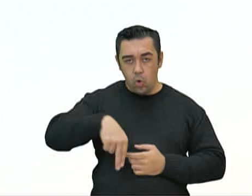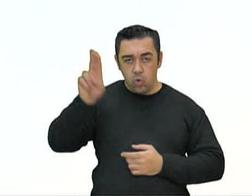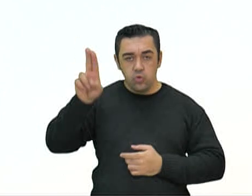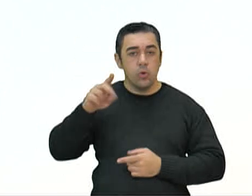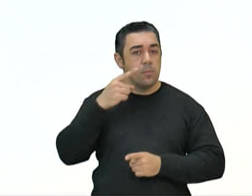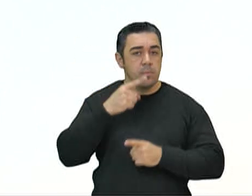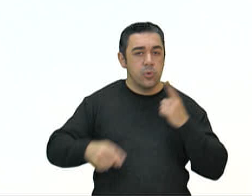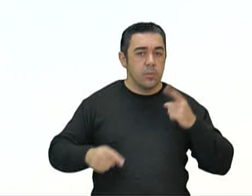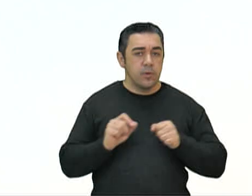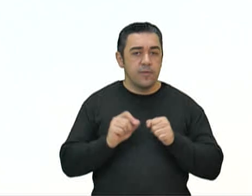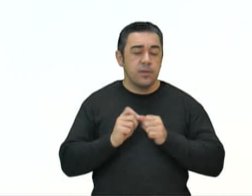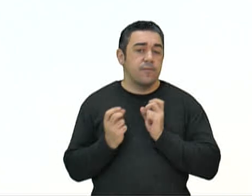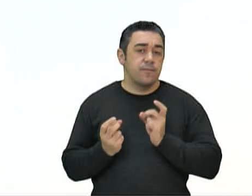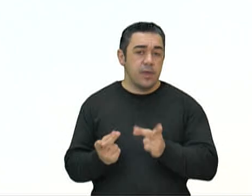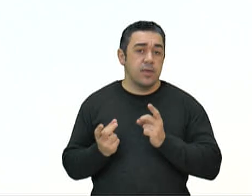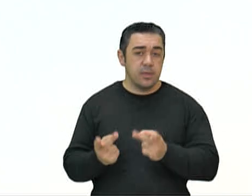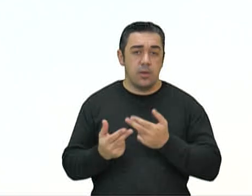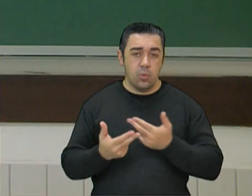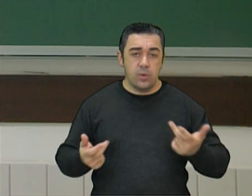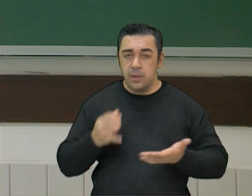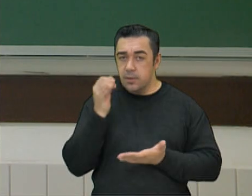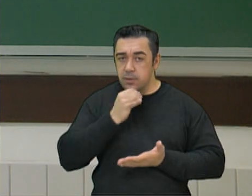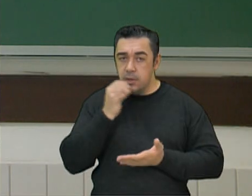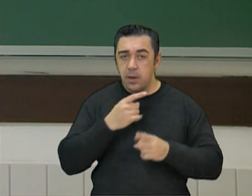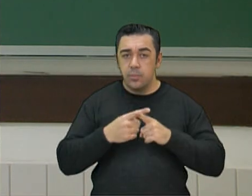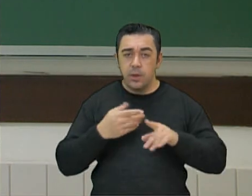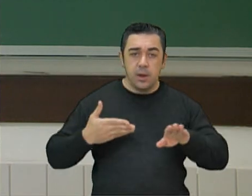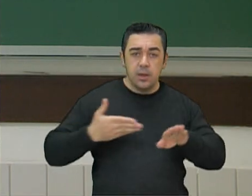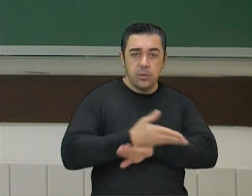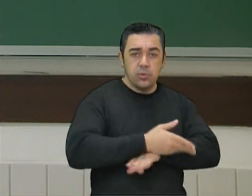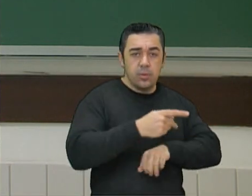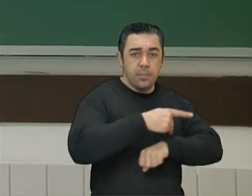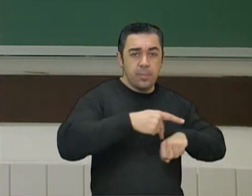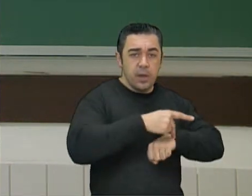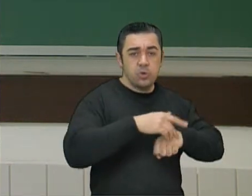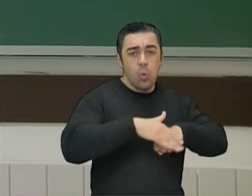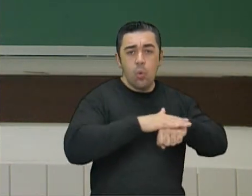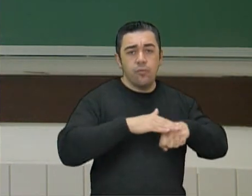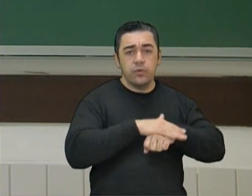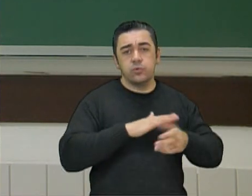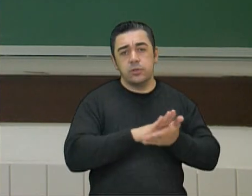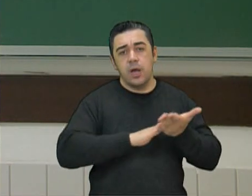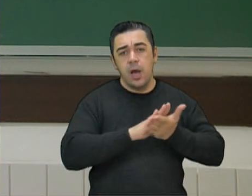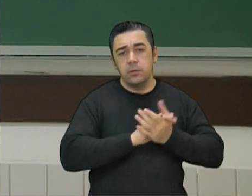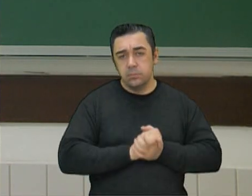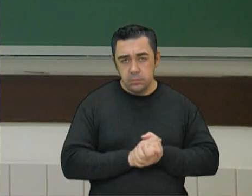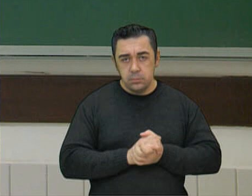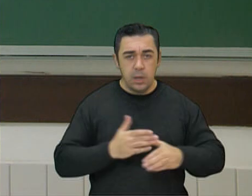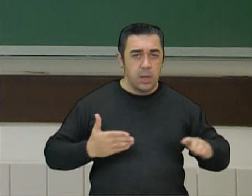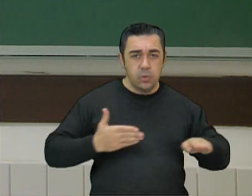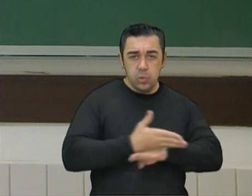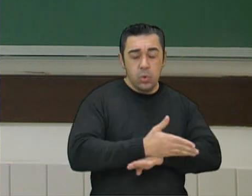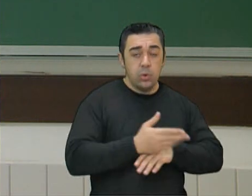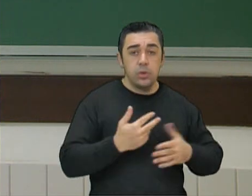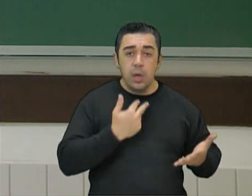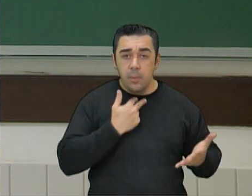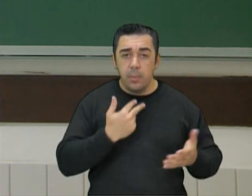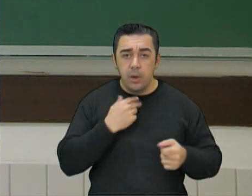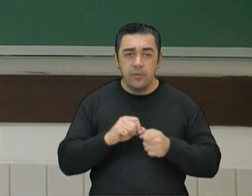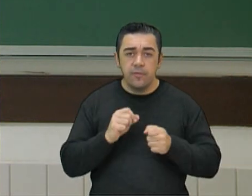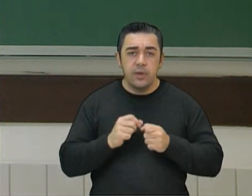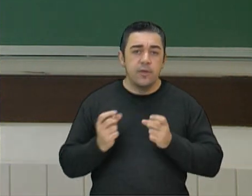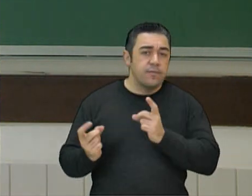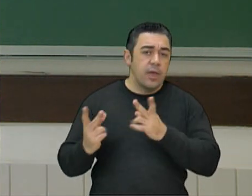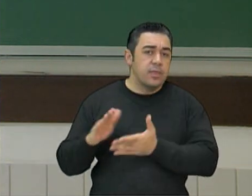de fazer comércio com a Itália, porque ela está com um país sem conversar com a Liga das Nações antes. Então, ninguém pode fazer comércio